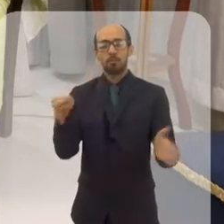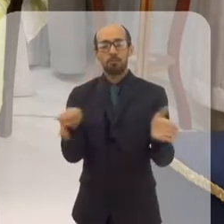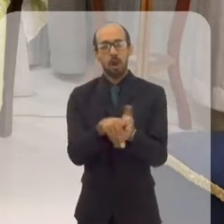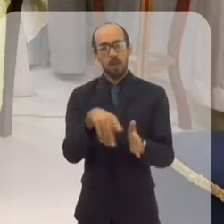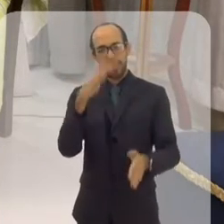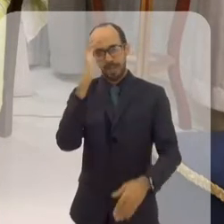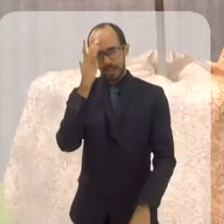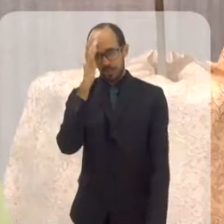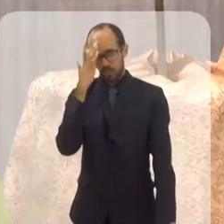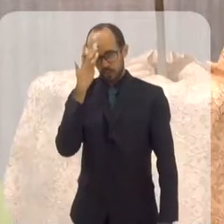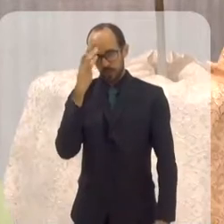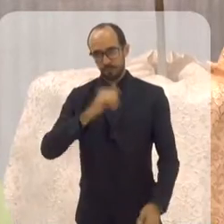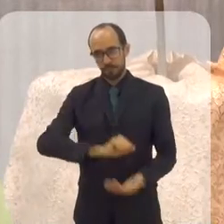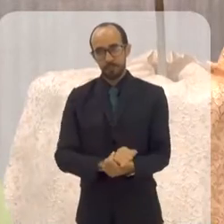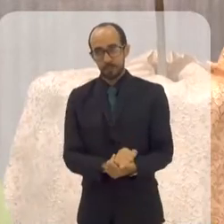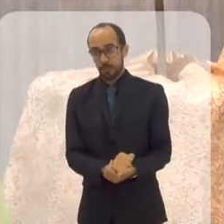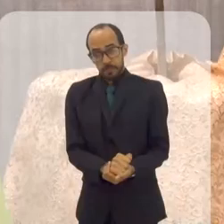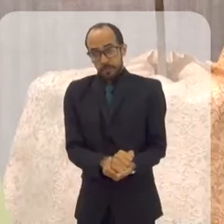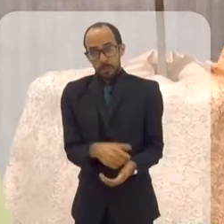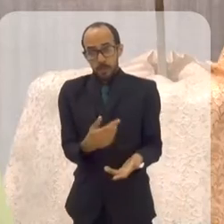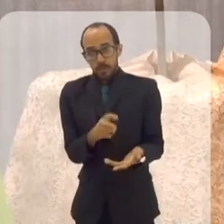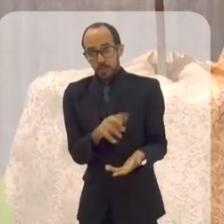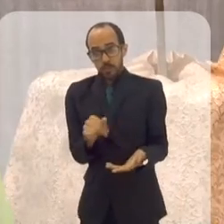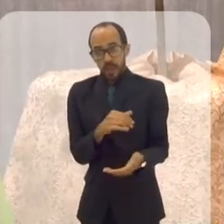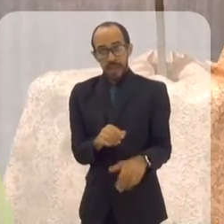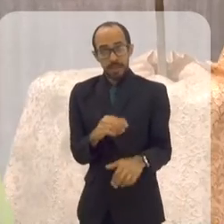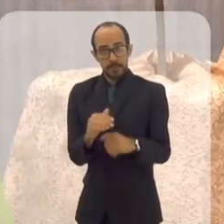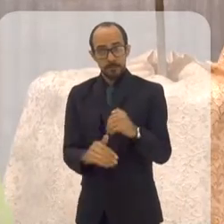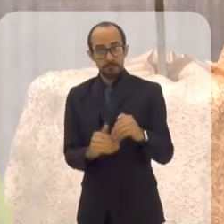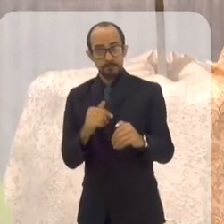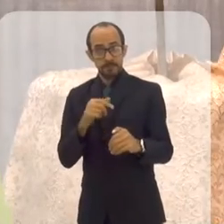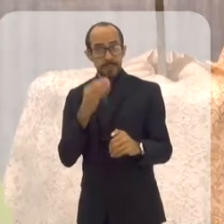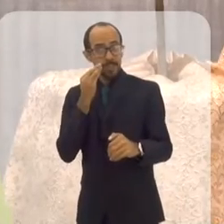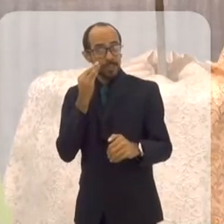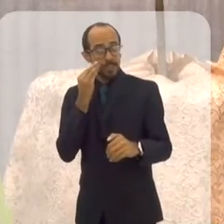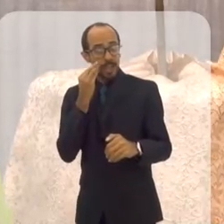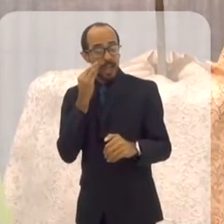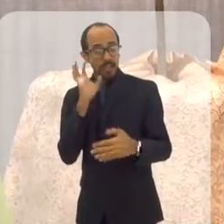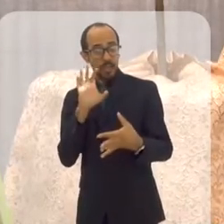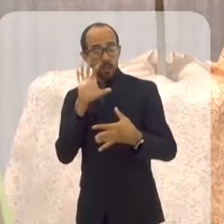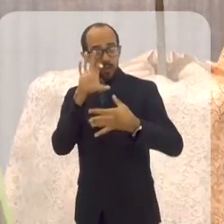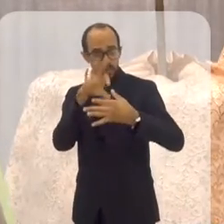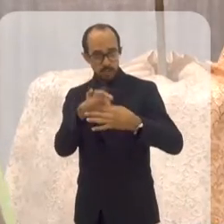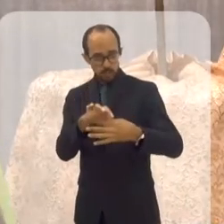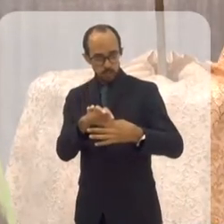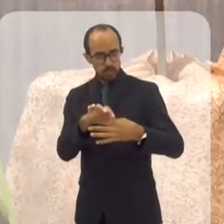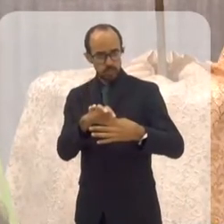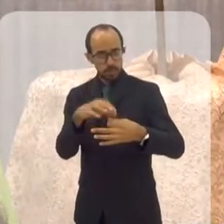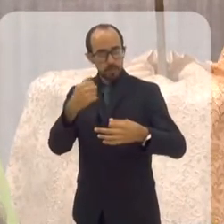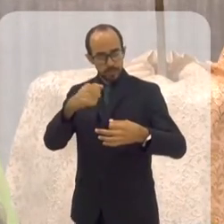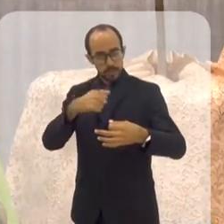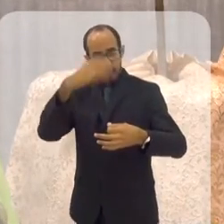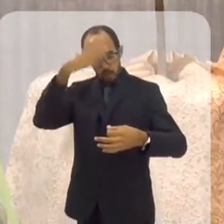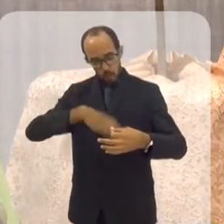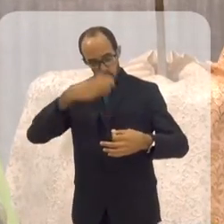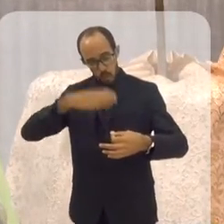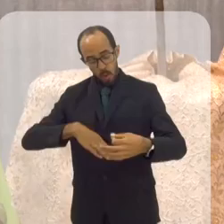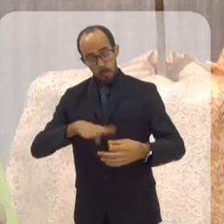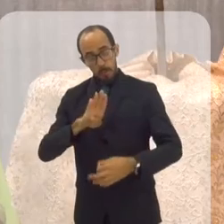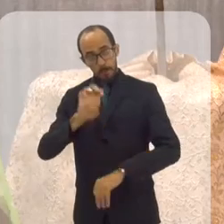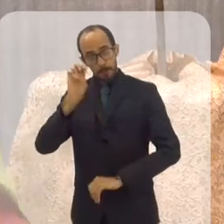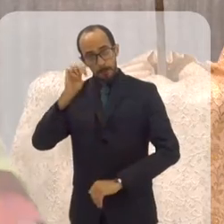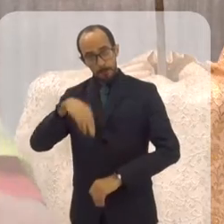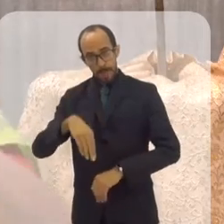Então a gente vai buscar essa conexão como através dessa postura terapêutica porque você precisa estar bem fisicamente